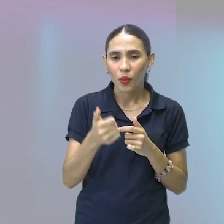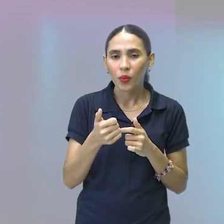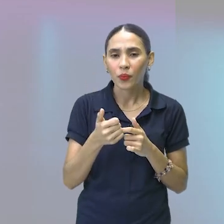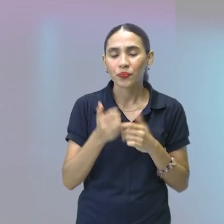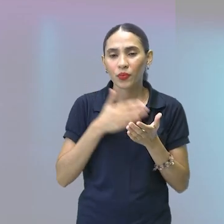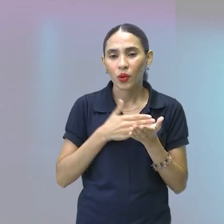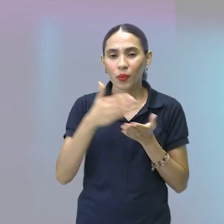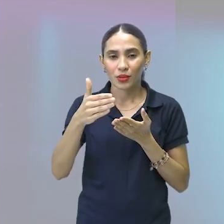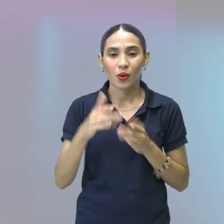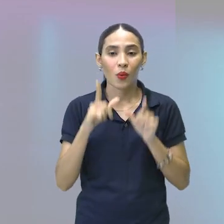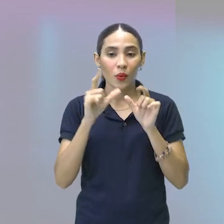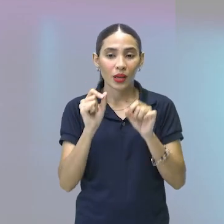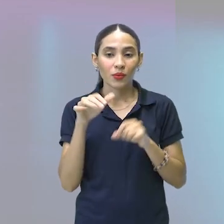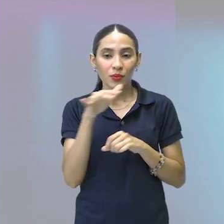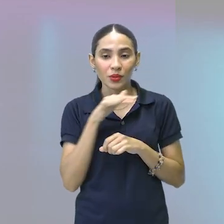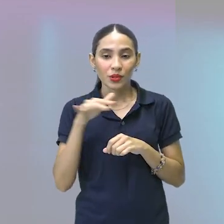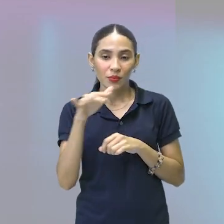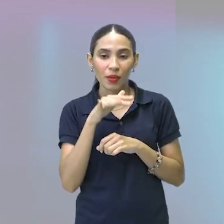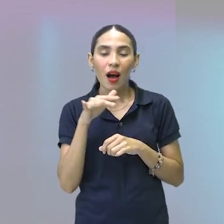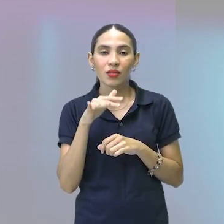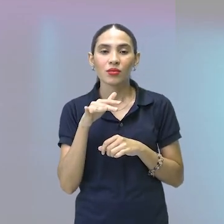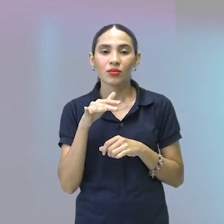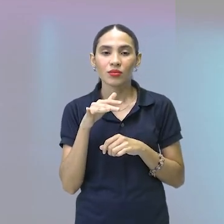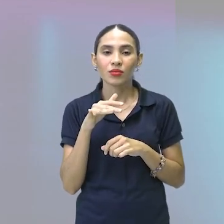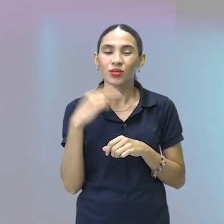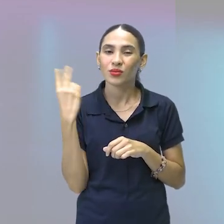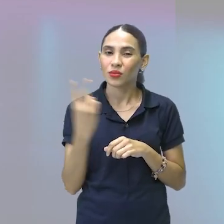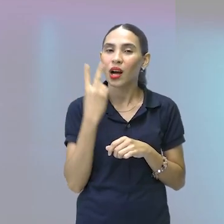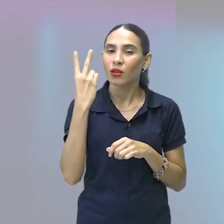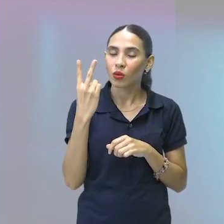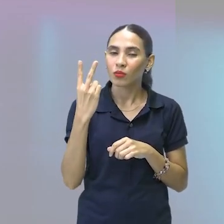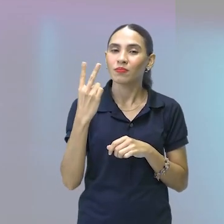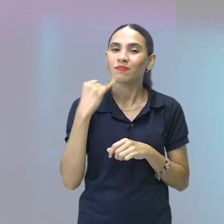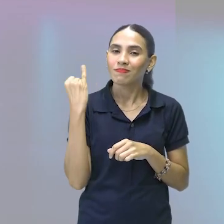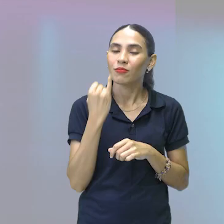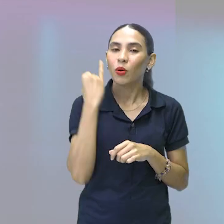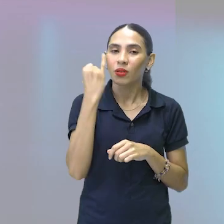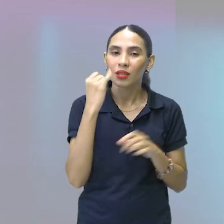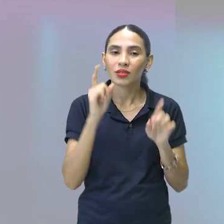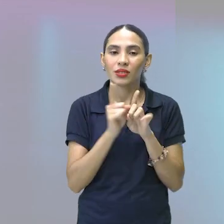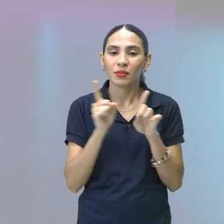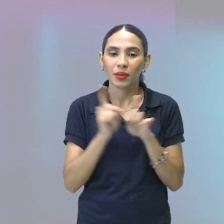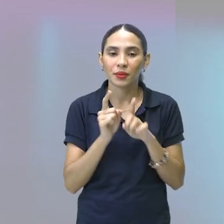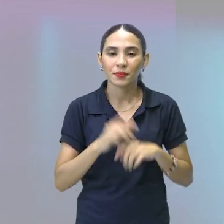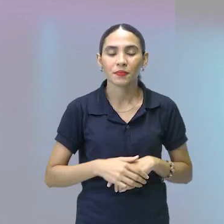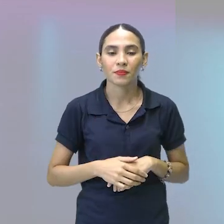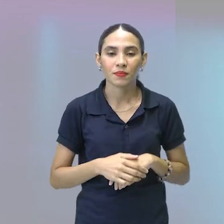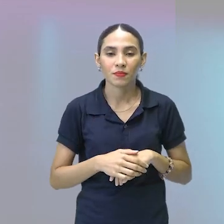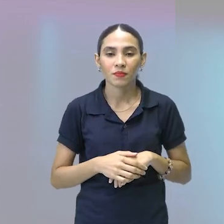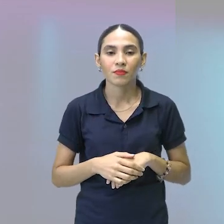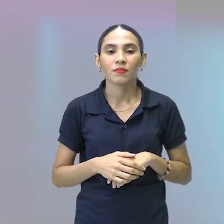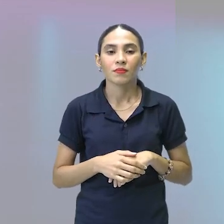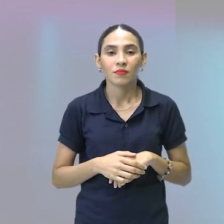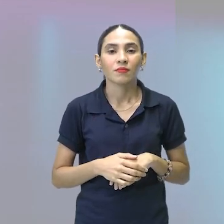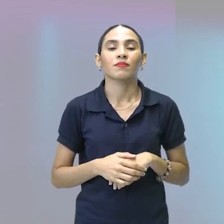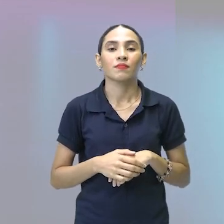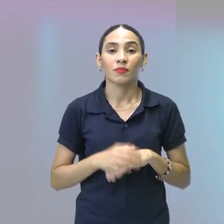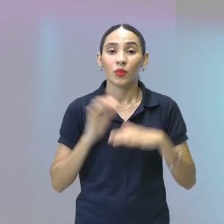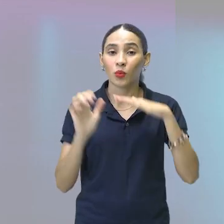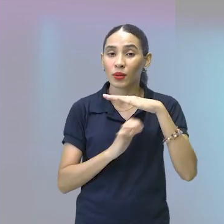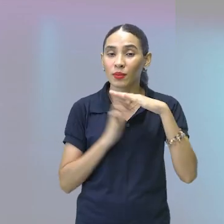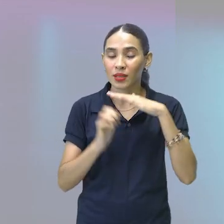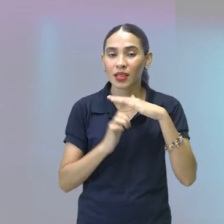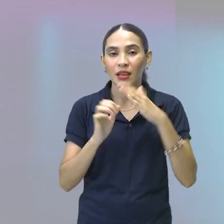pouco, começou um espaço de um valor muito alto ali, através dali de